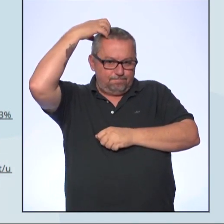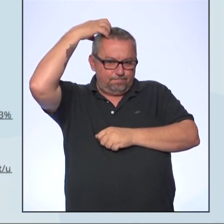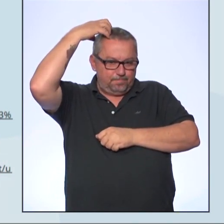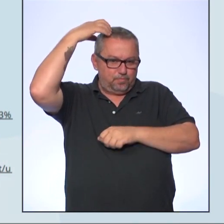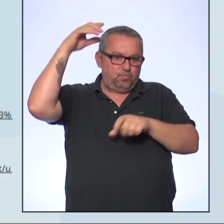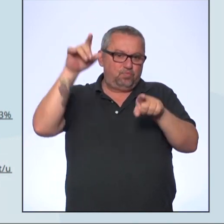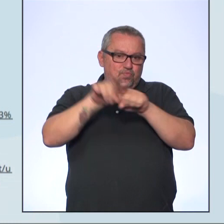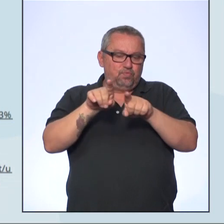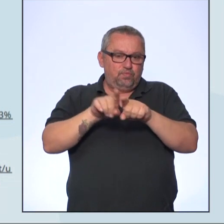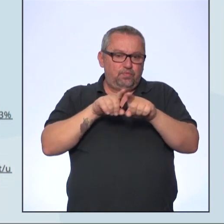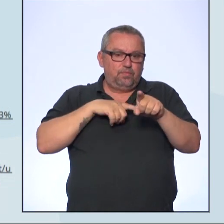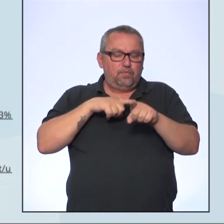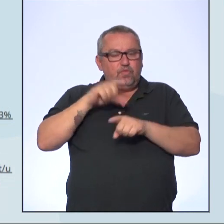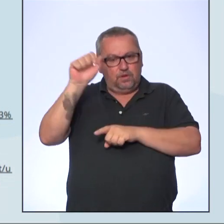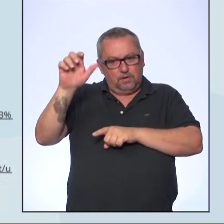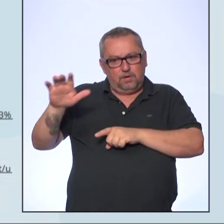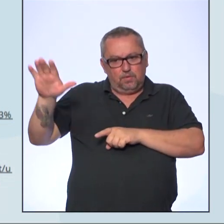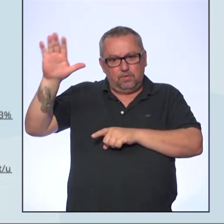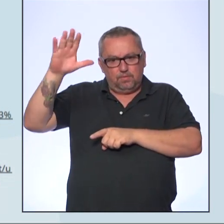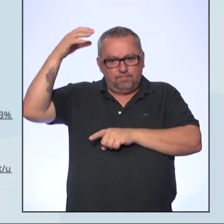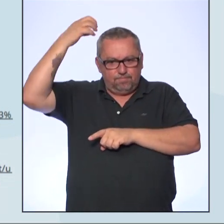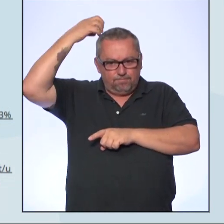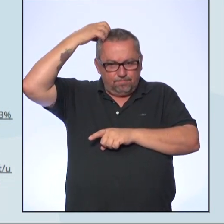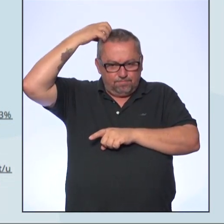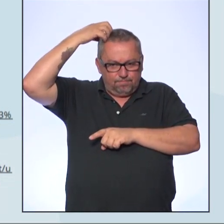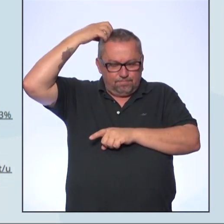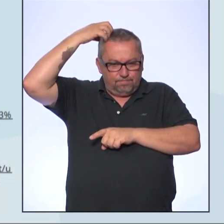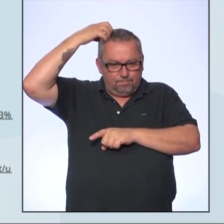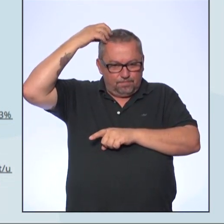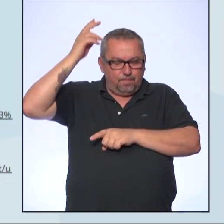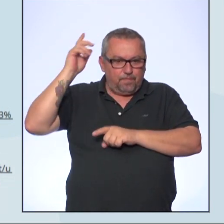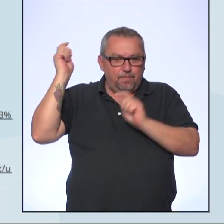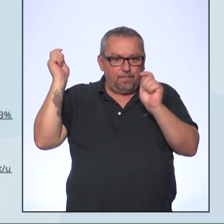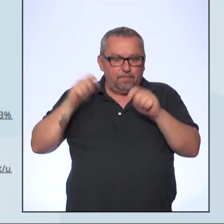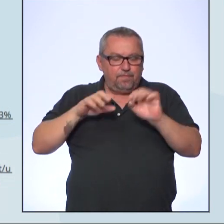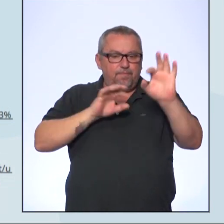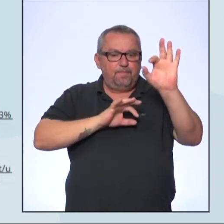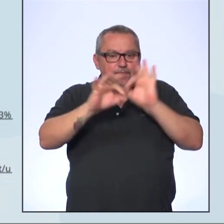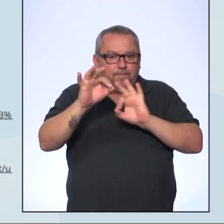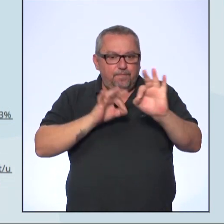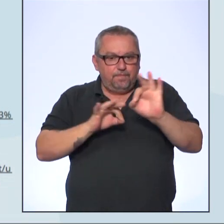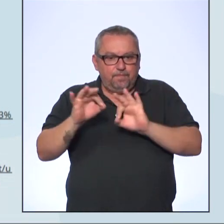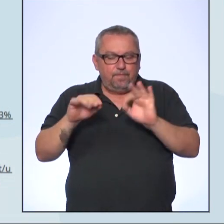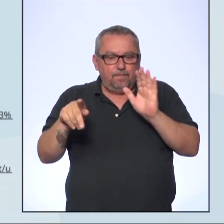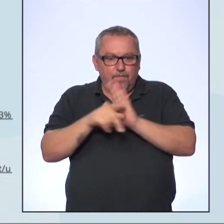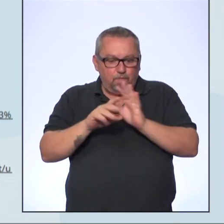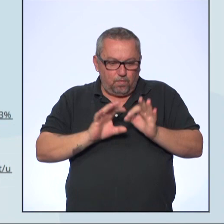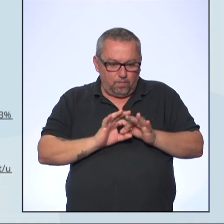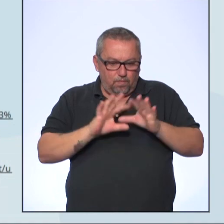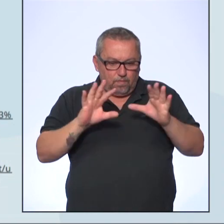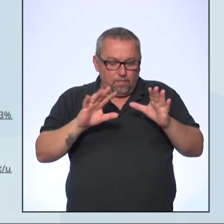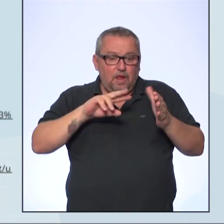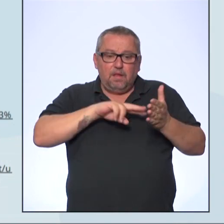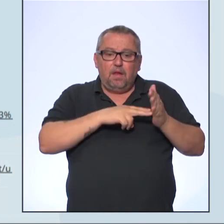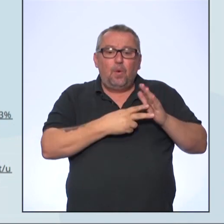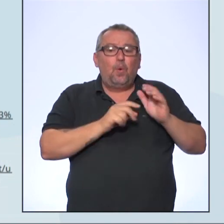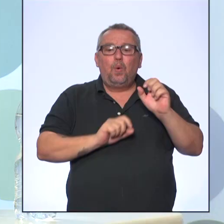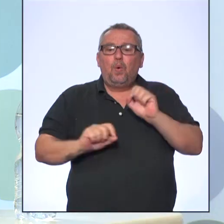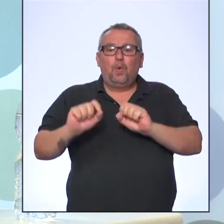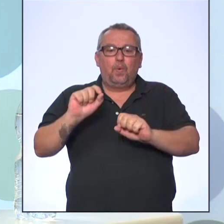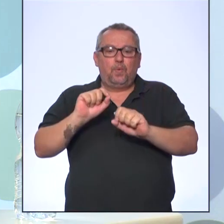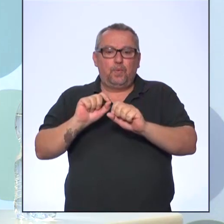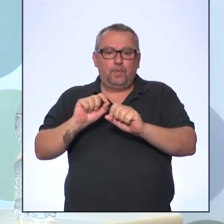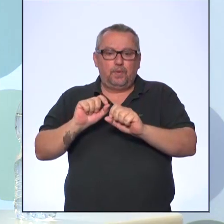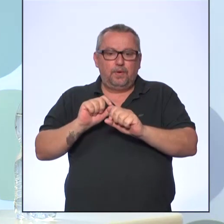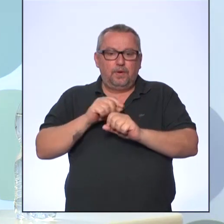como havia lá na Europa, né, as monarquias, seria capaz de organizar os territórios libertados. Ou seja, gente,